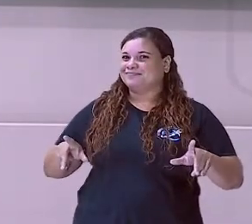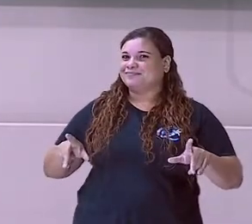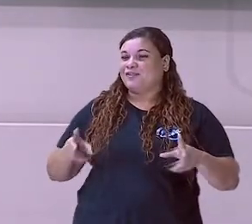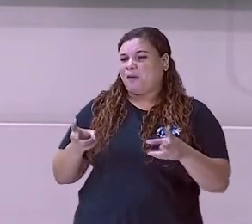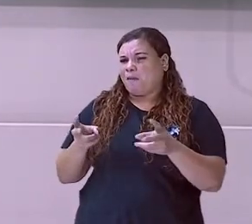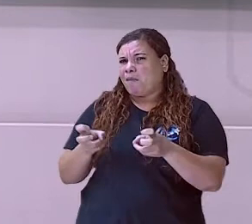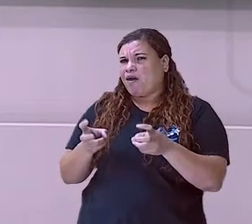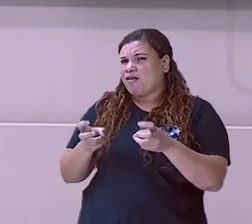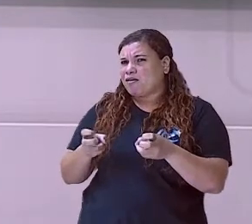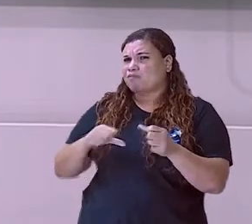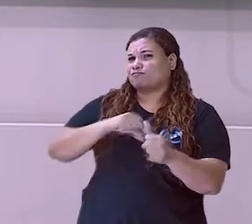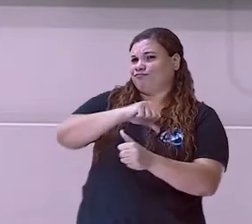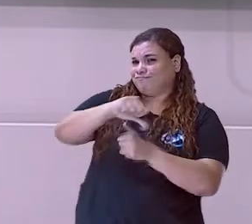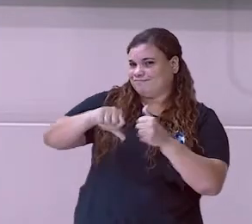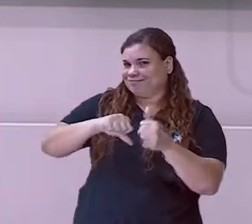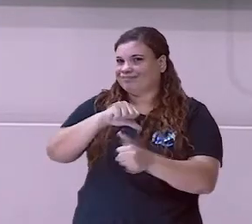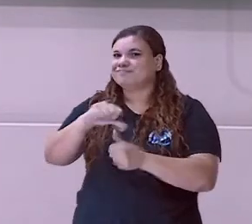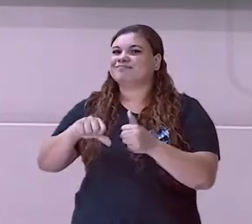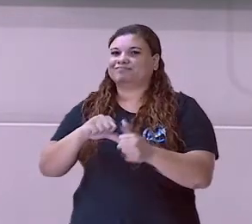expressivamente